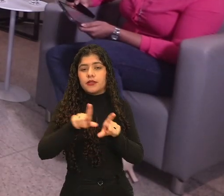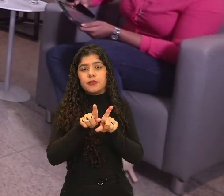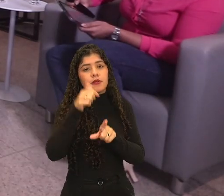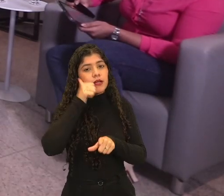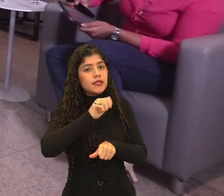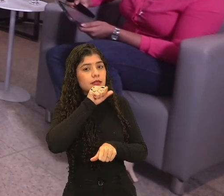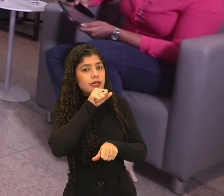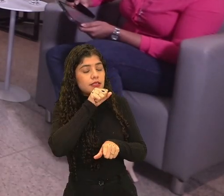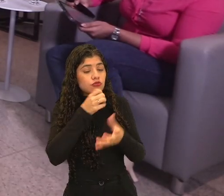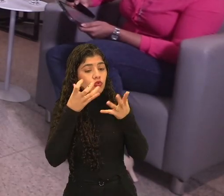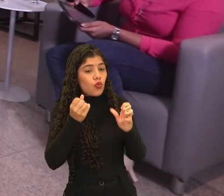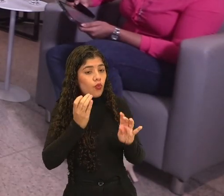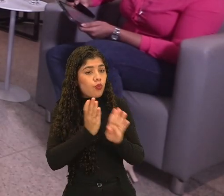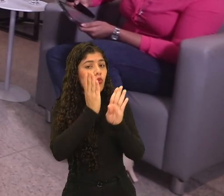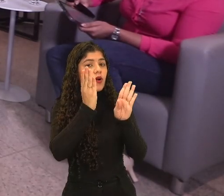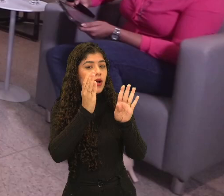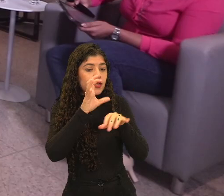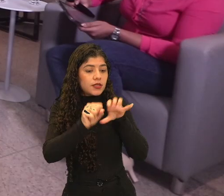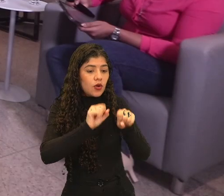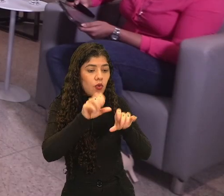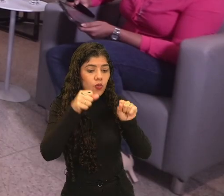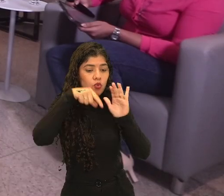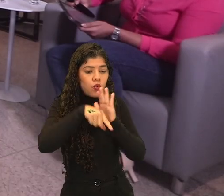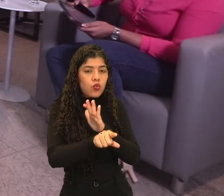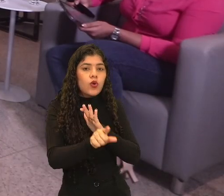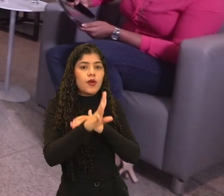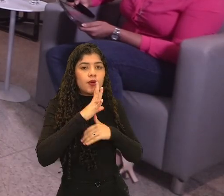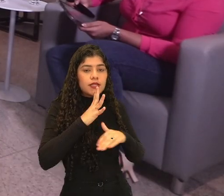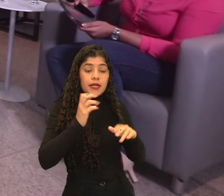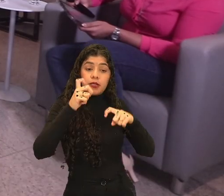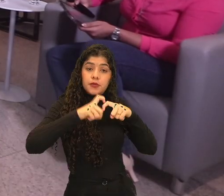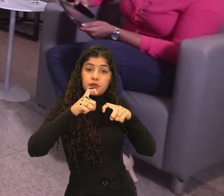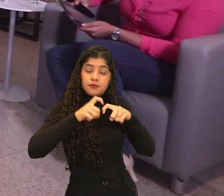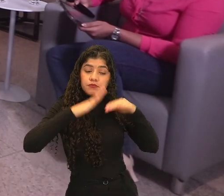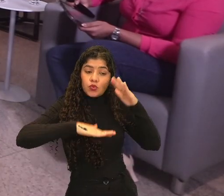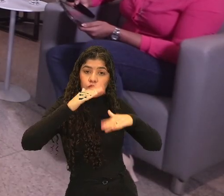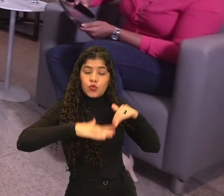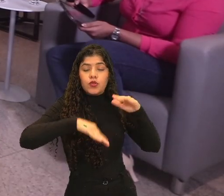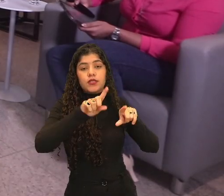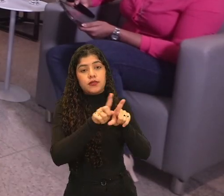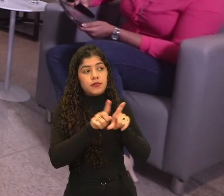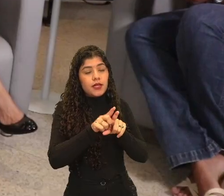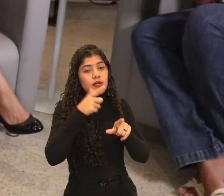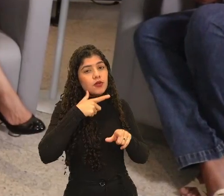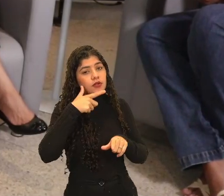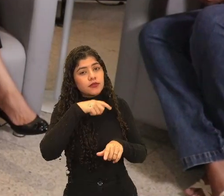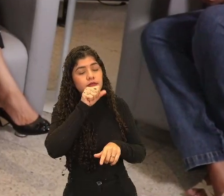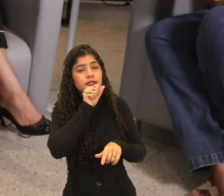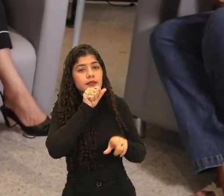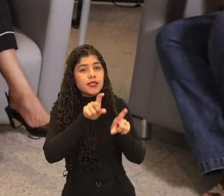um diagnóstico, elas buscam conhecimento profissional até. Quantas mães não tem aí que são fisioterapeutas, são psicólogas,